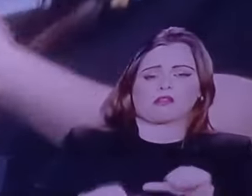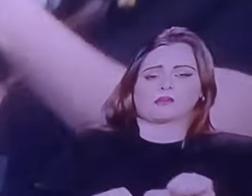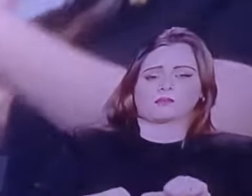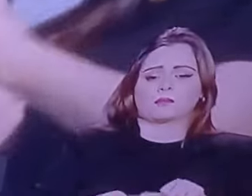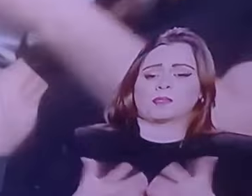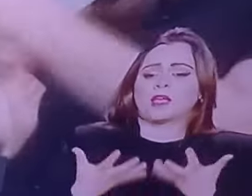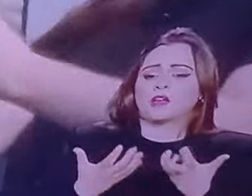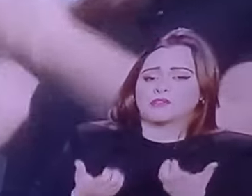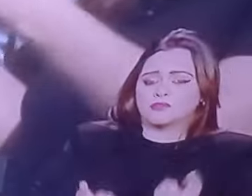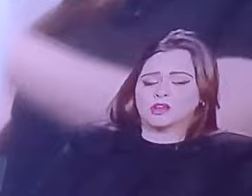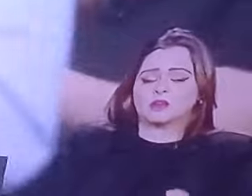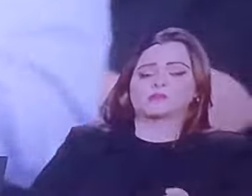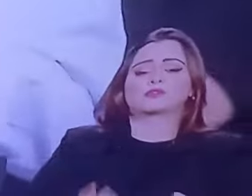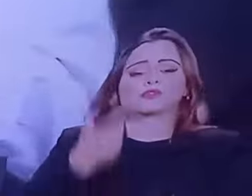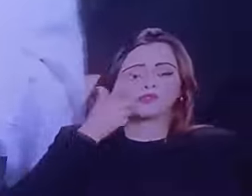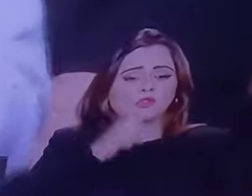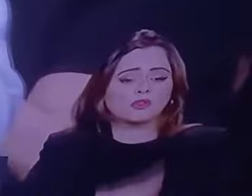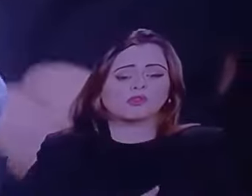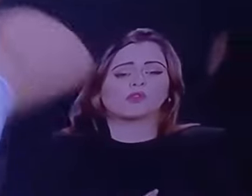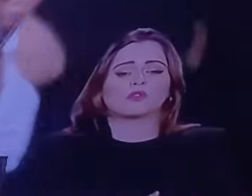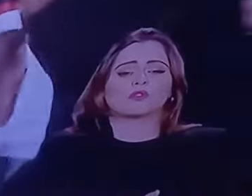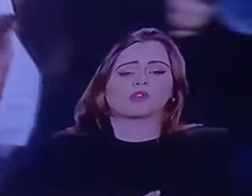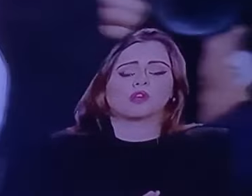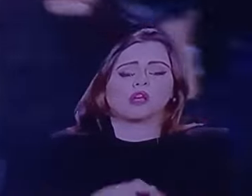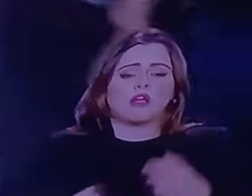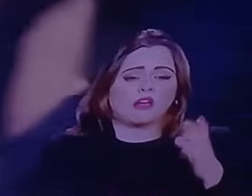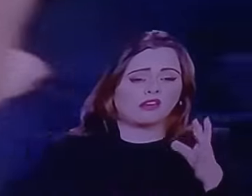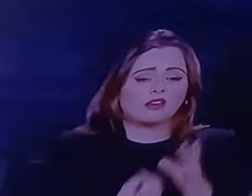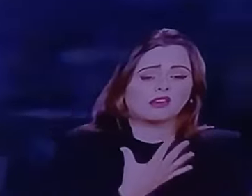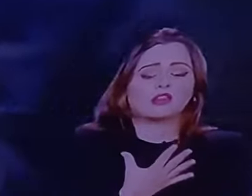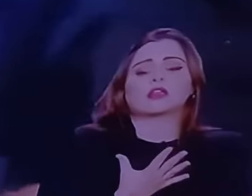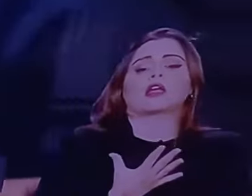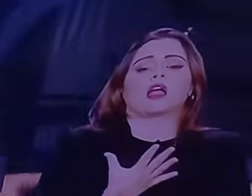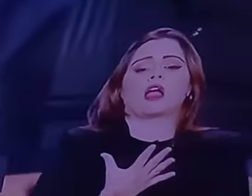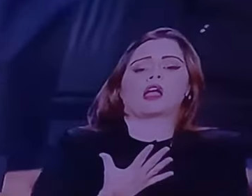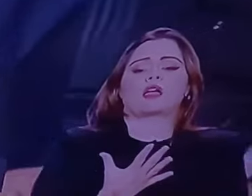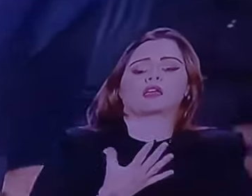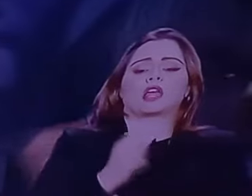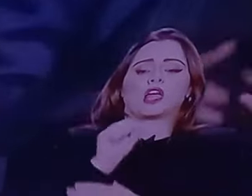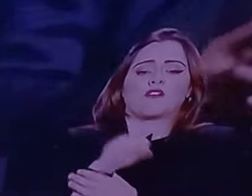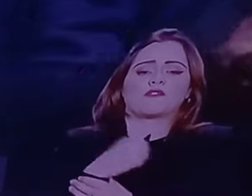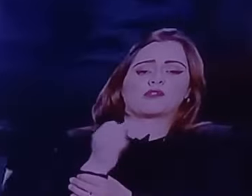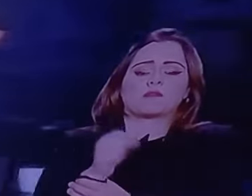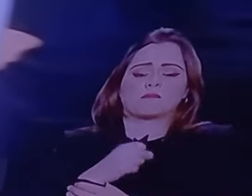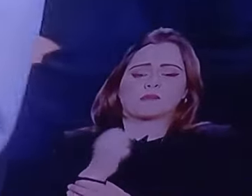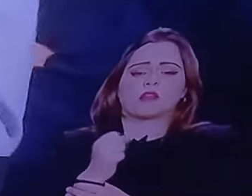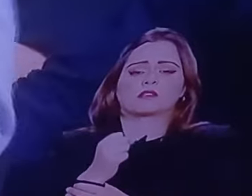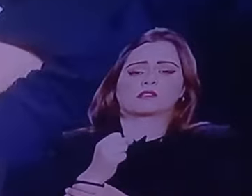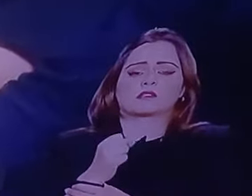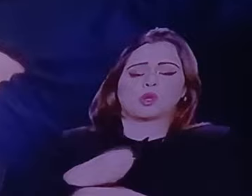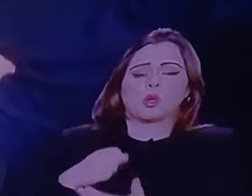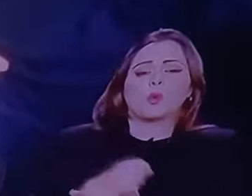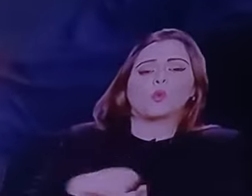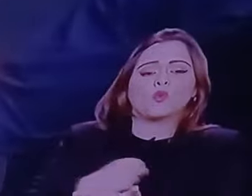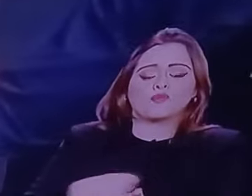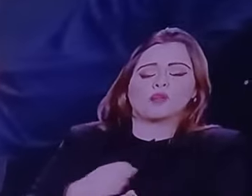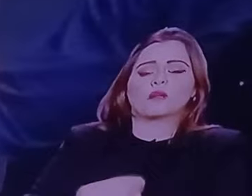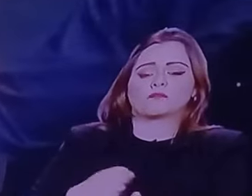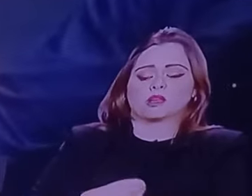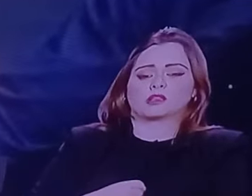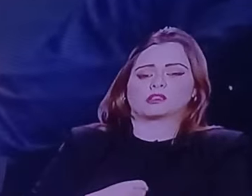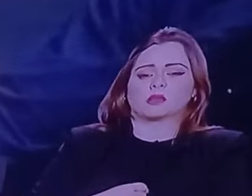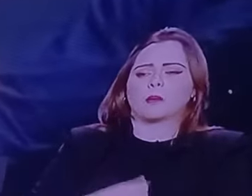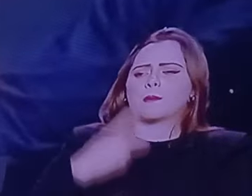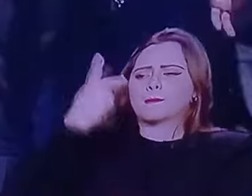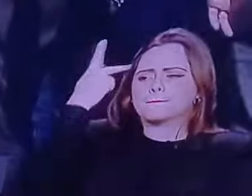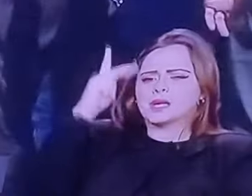vamos anunciar outra vez a recriação do Farmácia Popular, para que as pessoas... Eu vi o João Feio falando